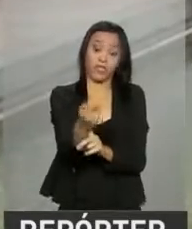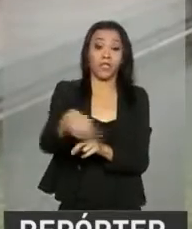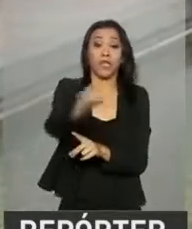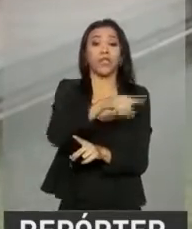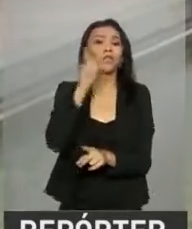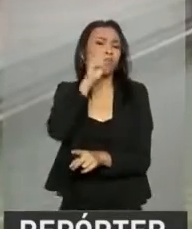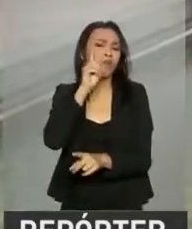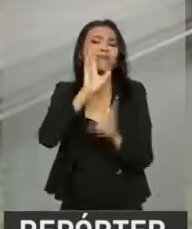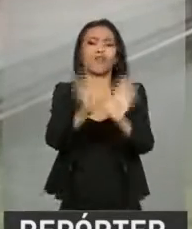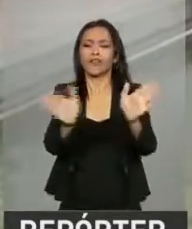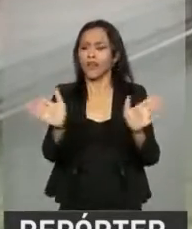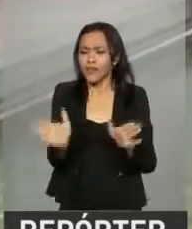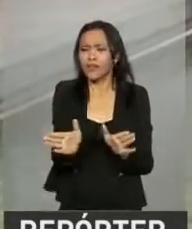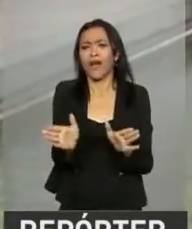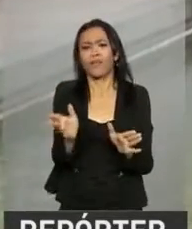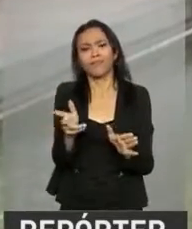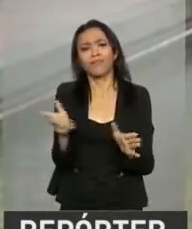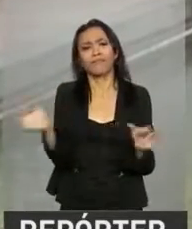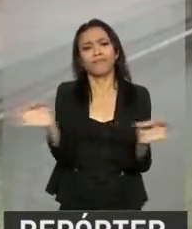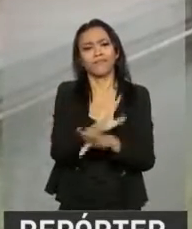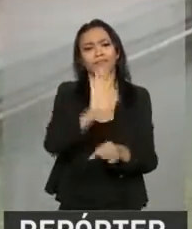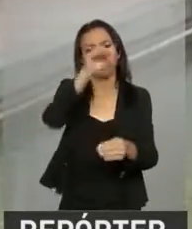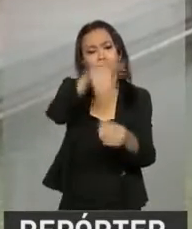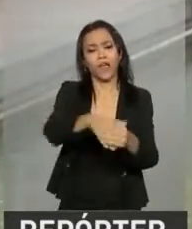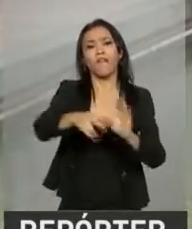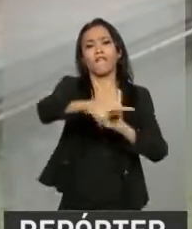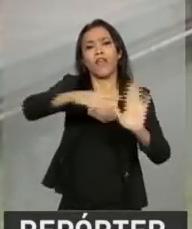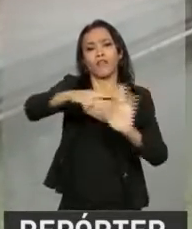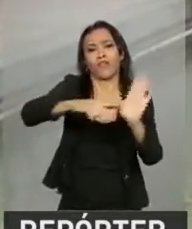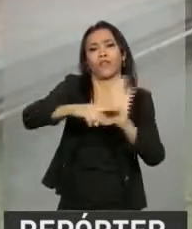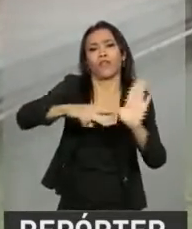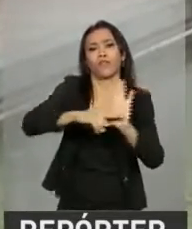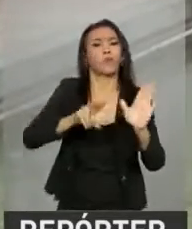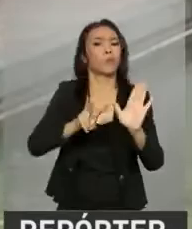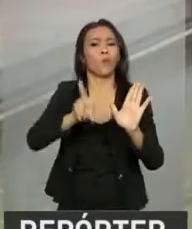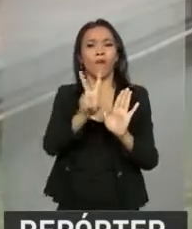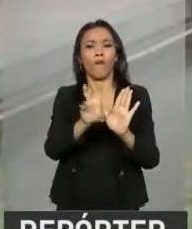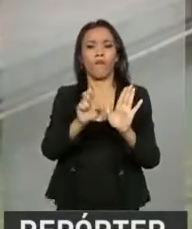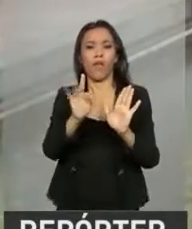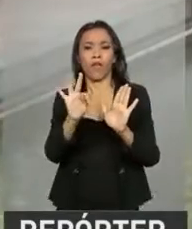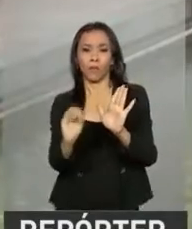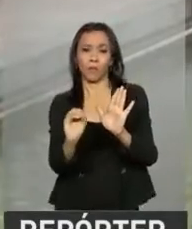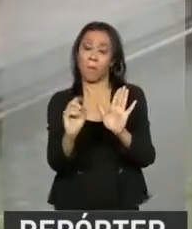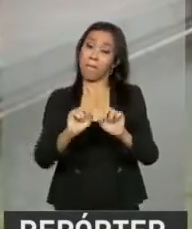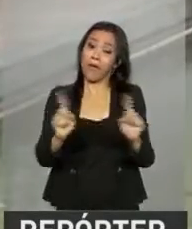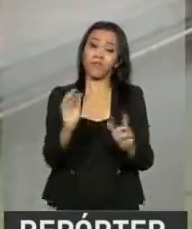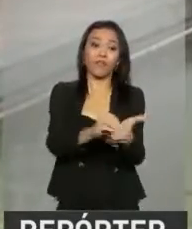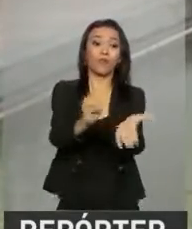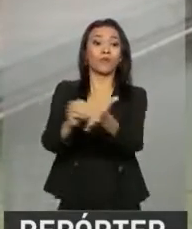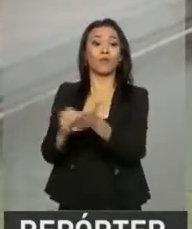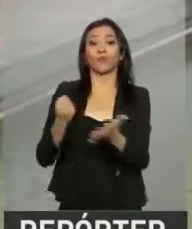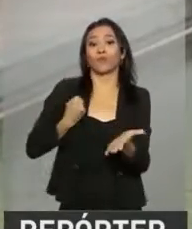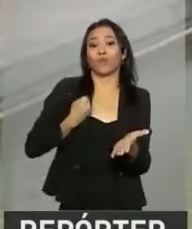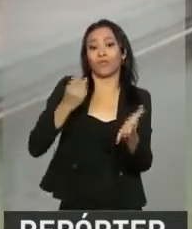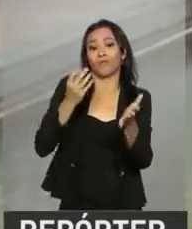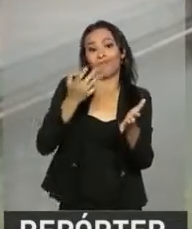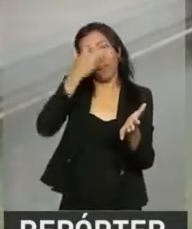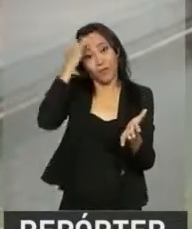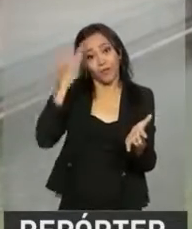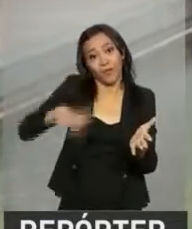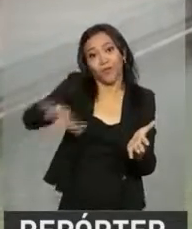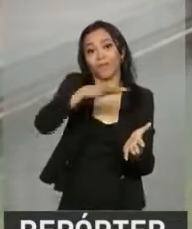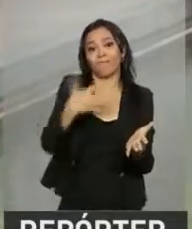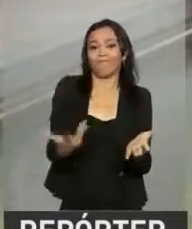já tentavam concluir aí a votação dos vetos desde ontem, mas a sessão não teve quórum. Lembrando aí que a Lei de